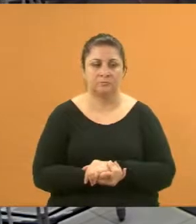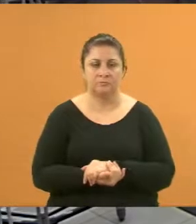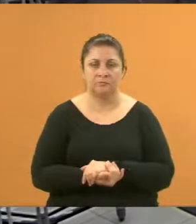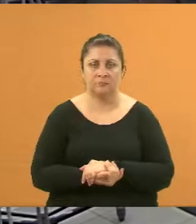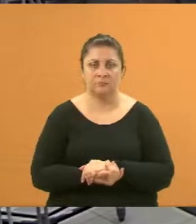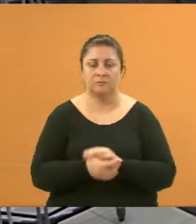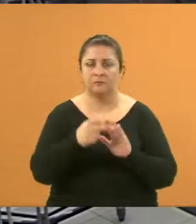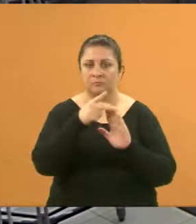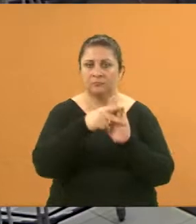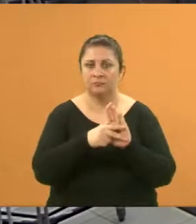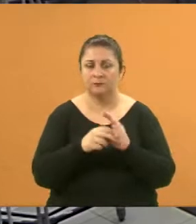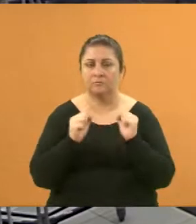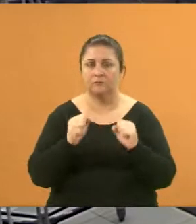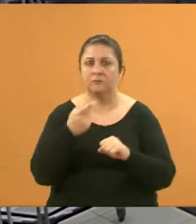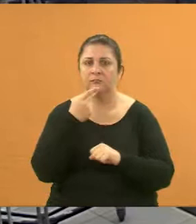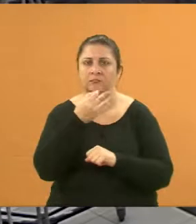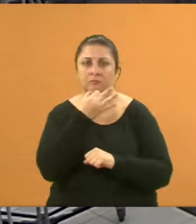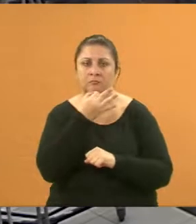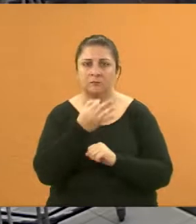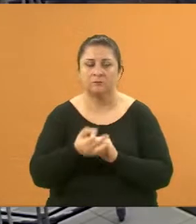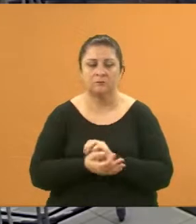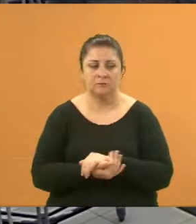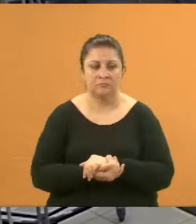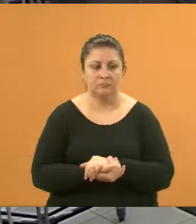O projeto continua em discussão.